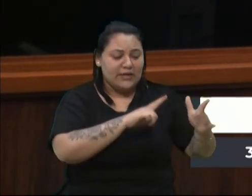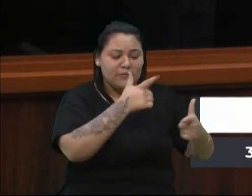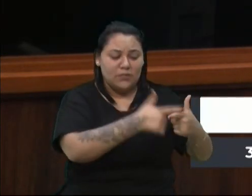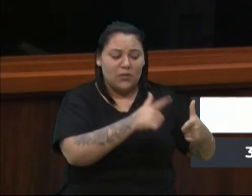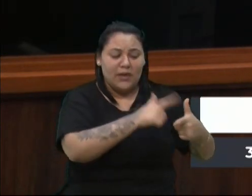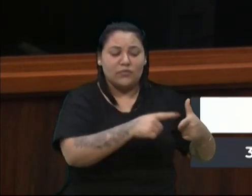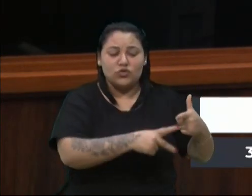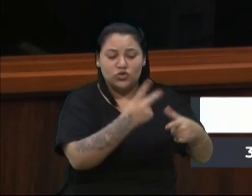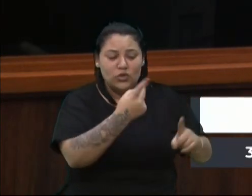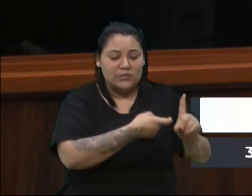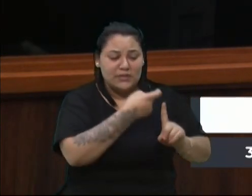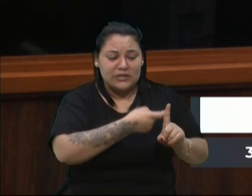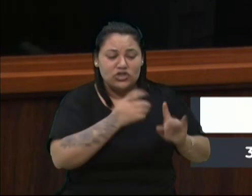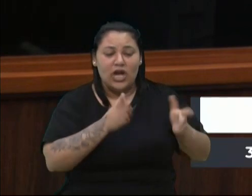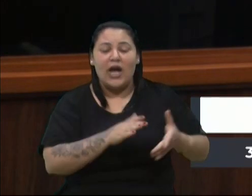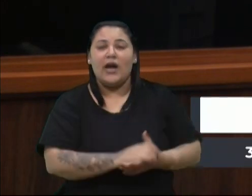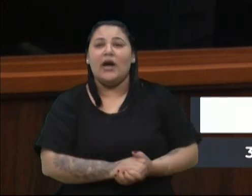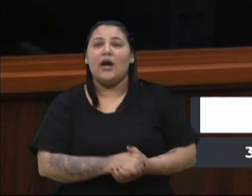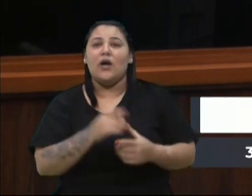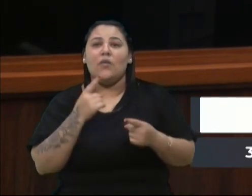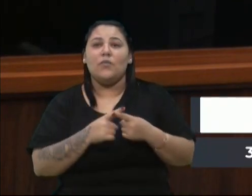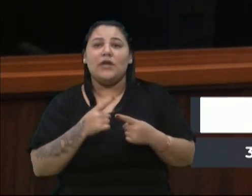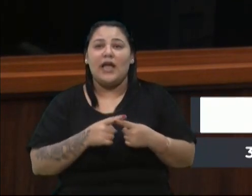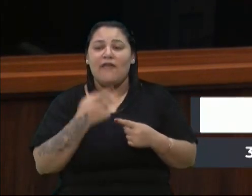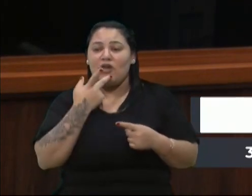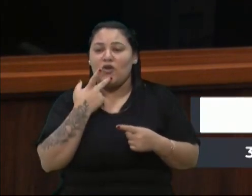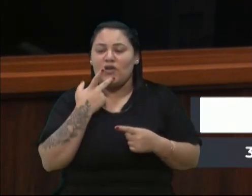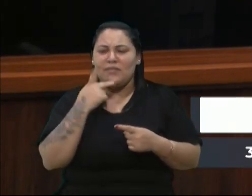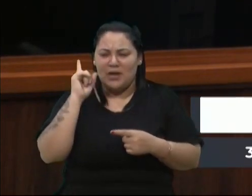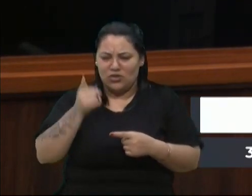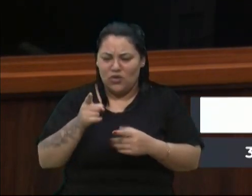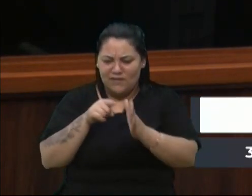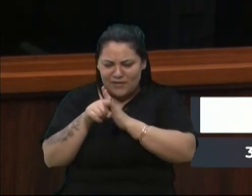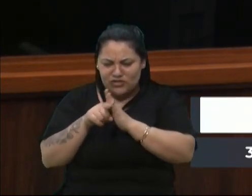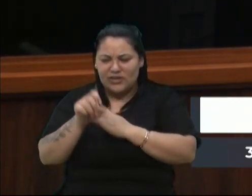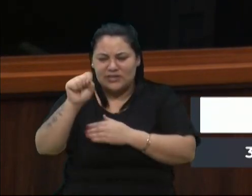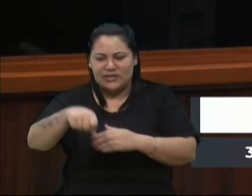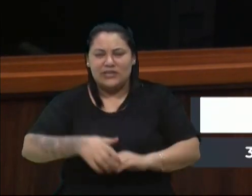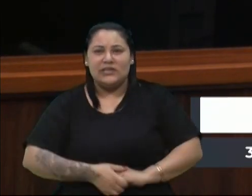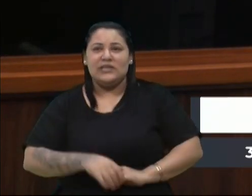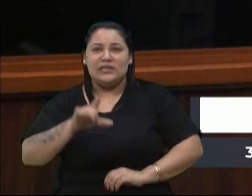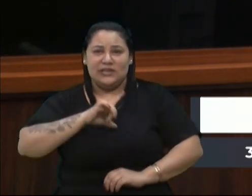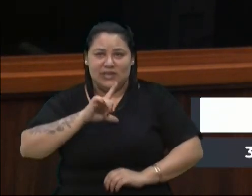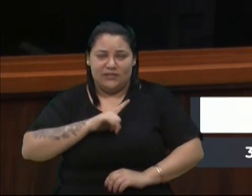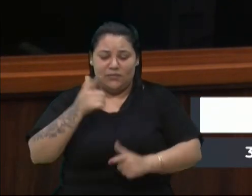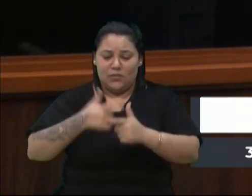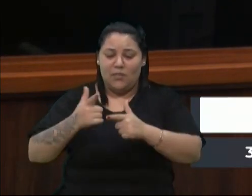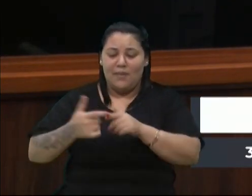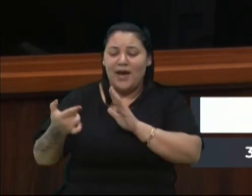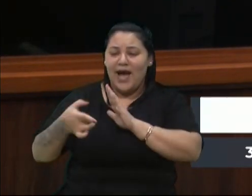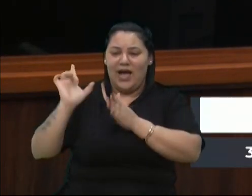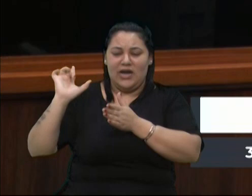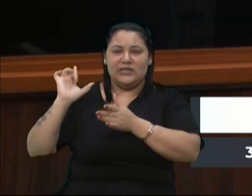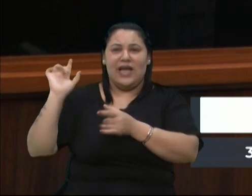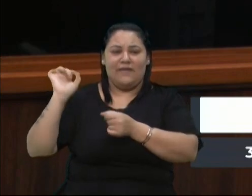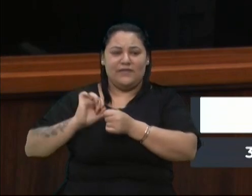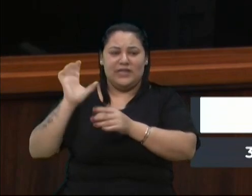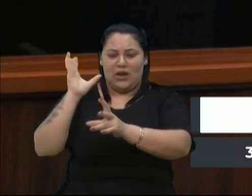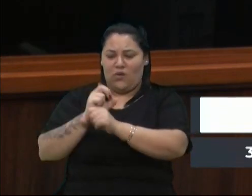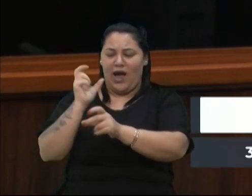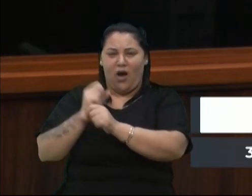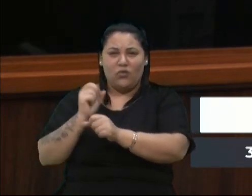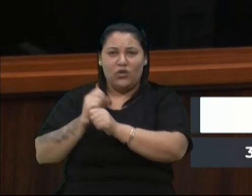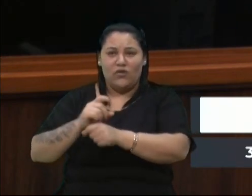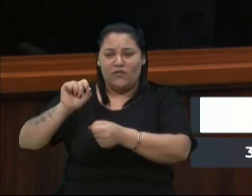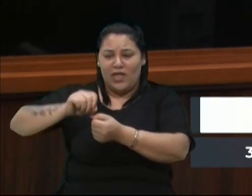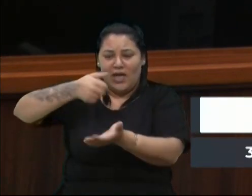naqueles 2 meses, ela disse que mandou investigar, sim, teve problema anterior, e aí foi feito o cálculo, foi feita